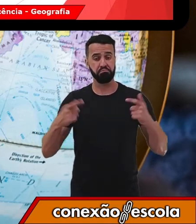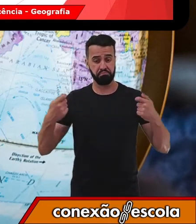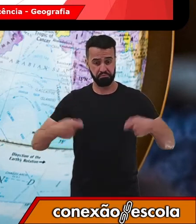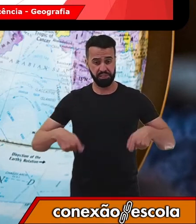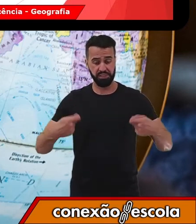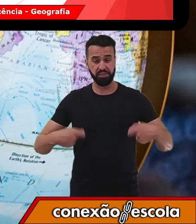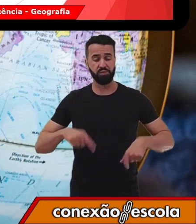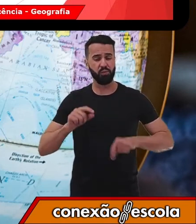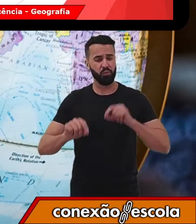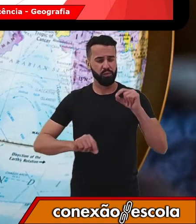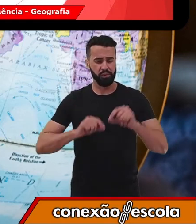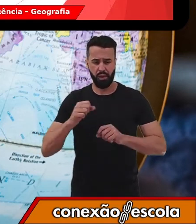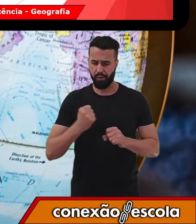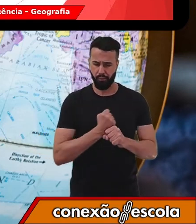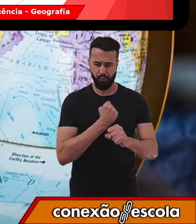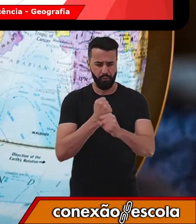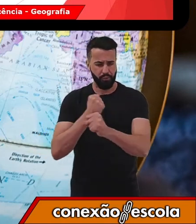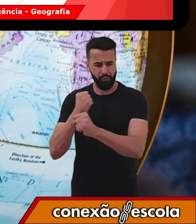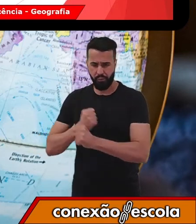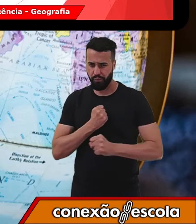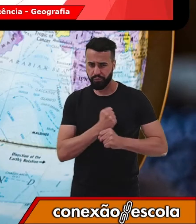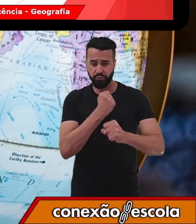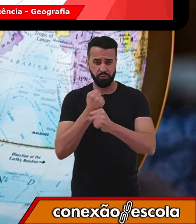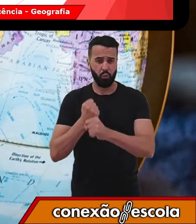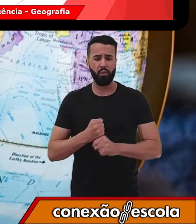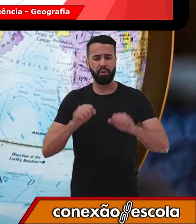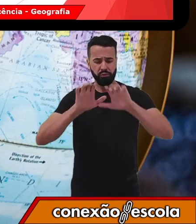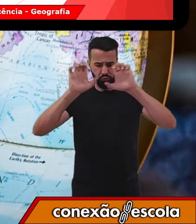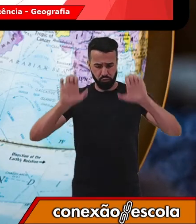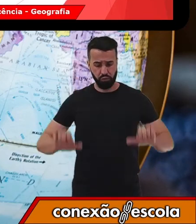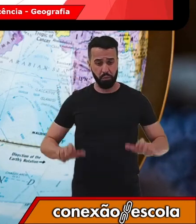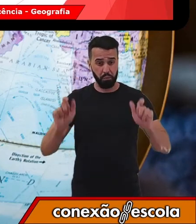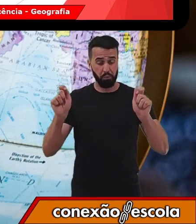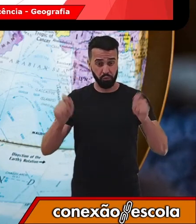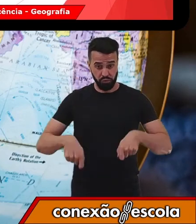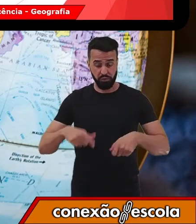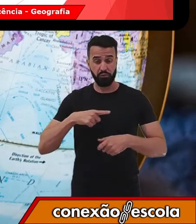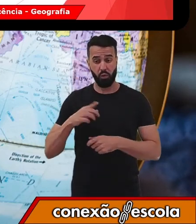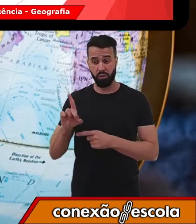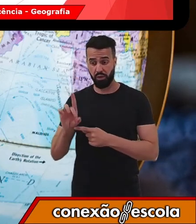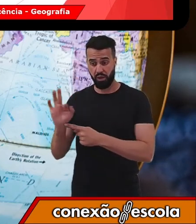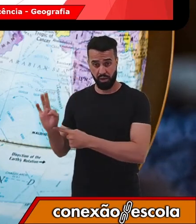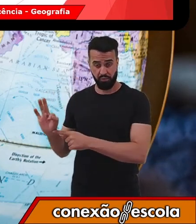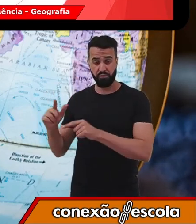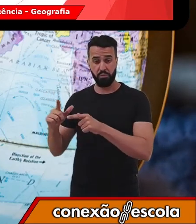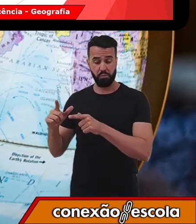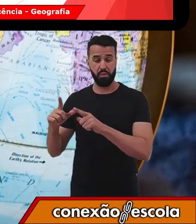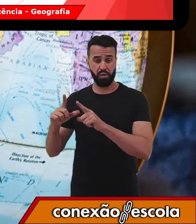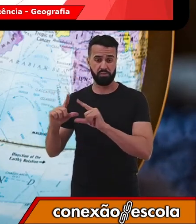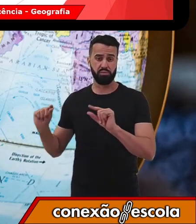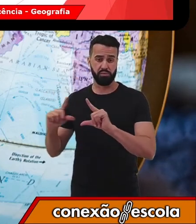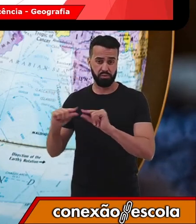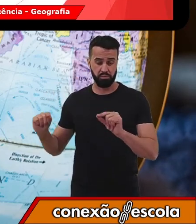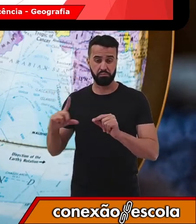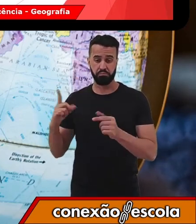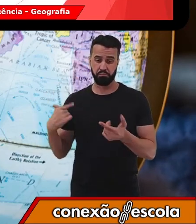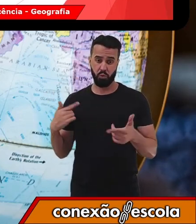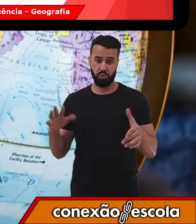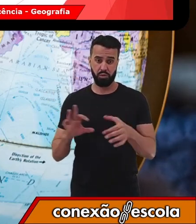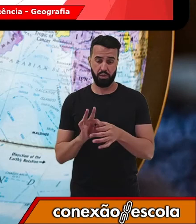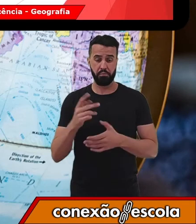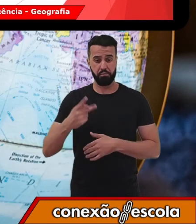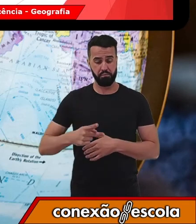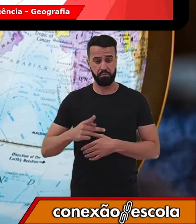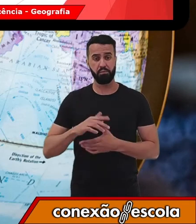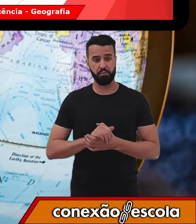de construir toda uma infraestrutura para conectar a capital federal com as outras regiões do Brasil. Isso vai